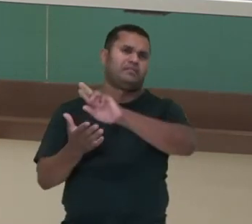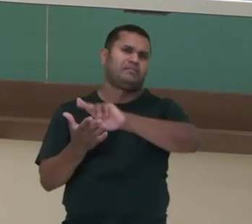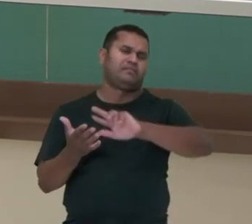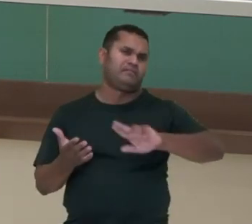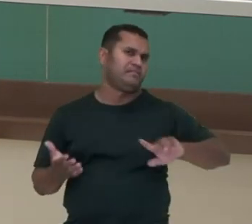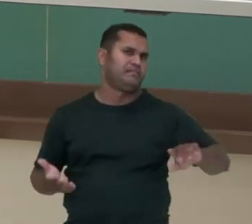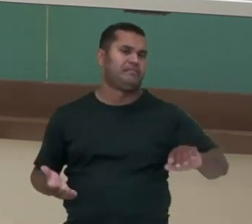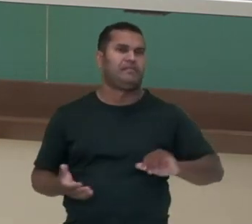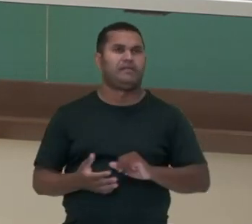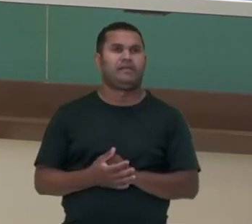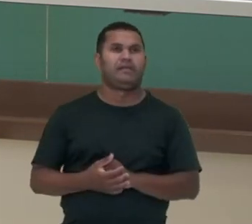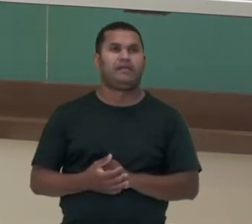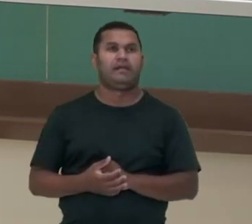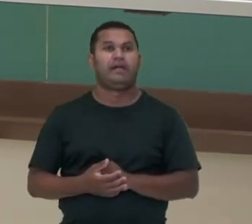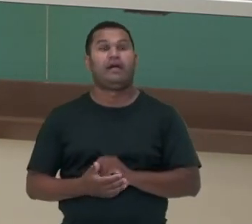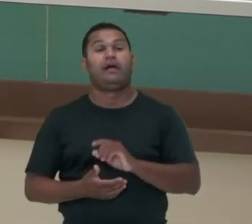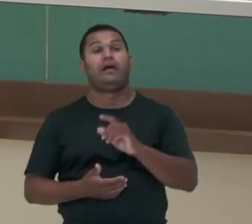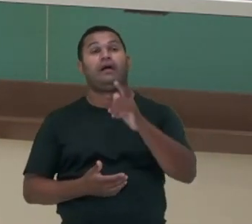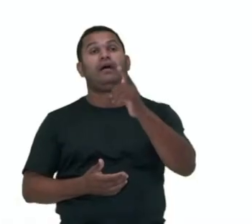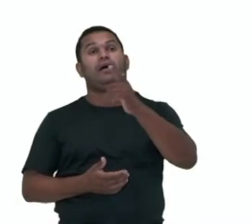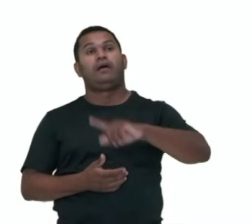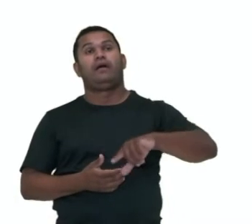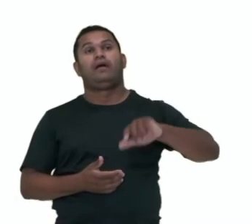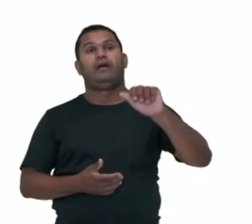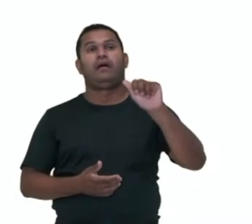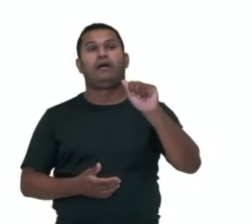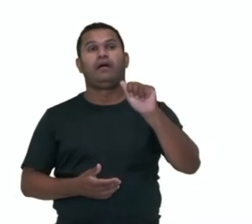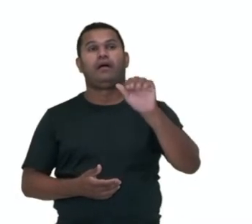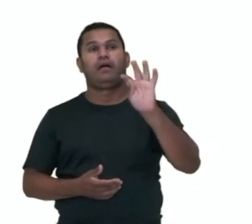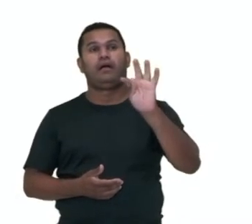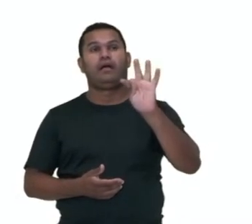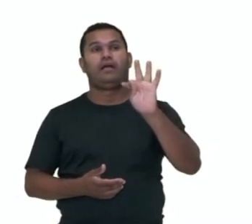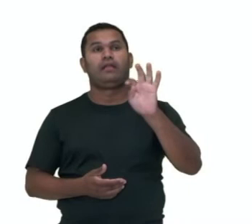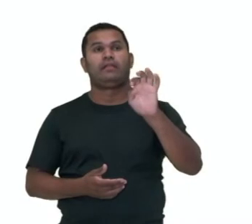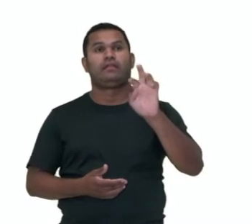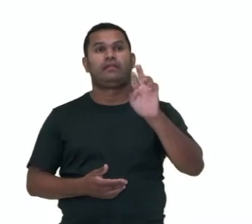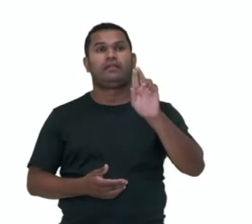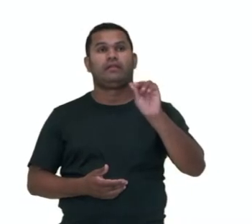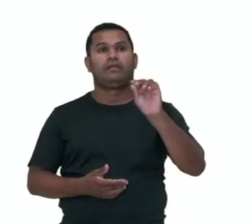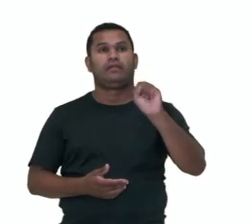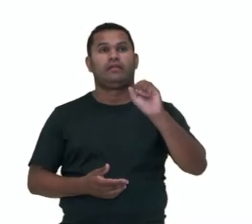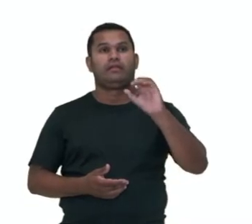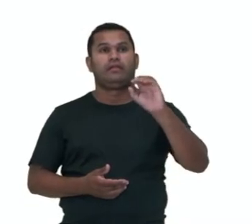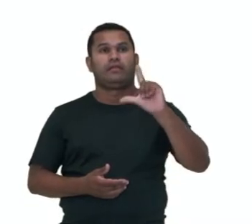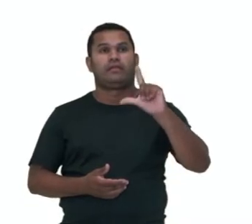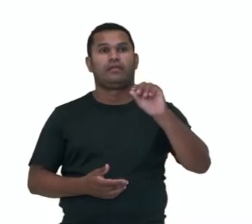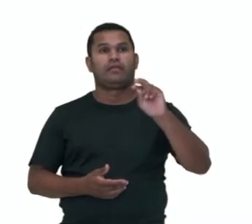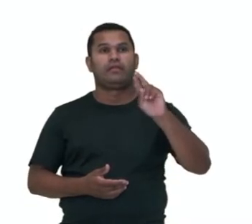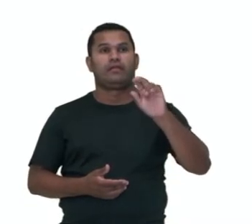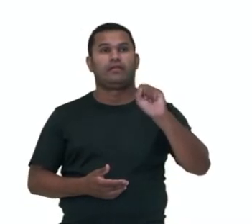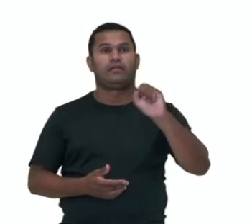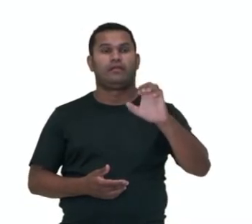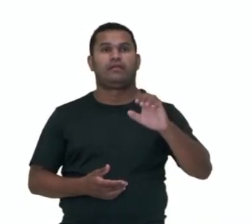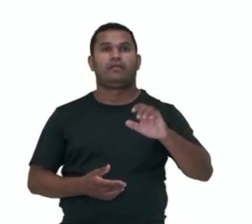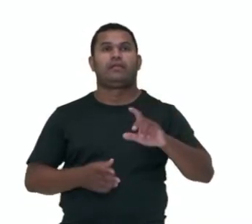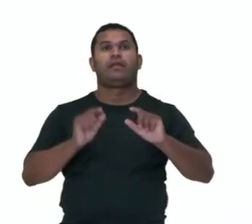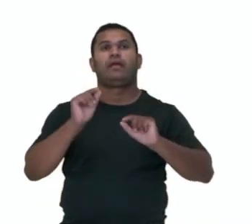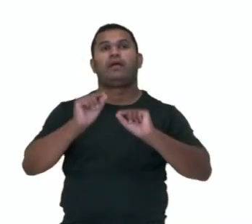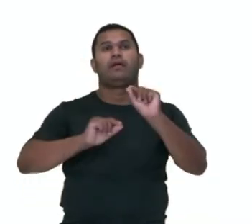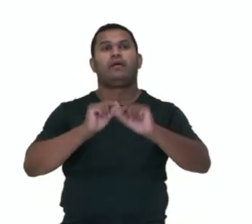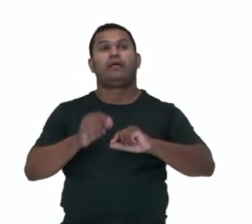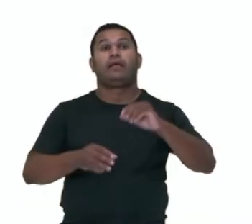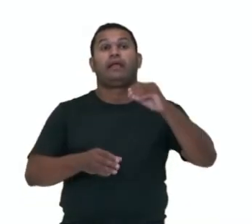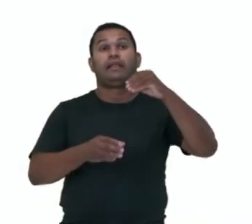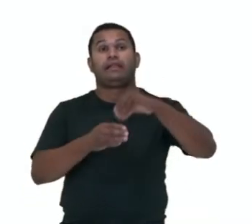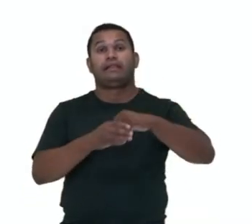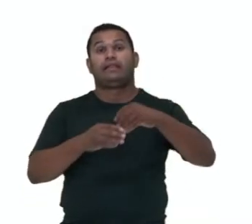tá? Aterosclerose, tá? É uma inflamação com formação de placas de gordura, cálcio e outros elementos na parede interna aqui,